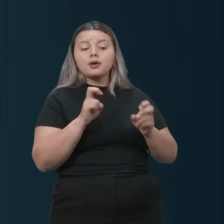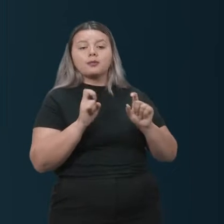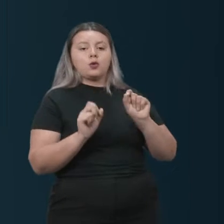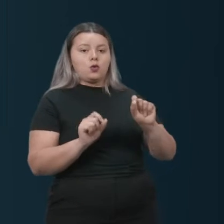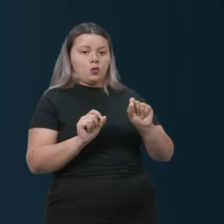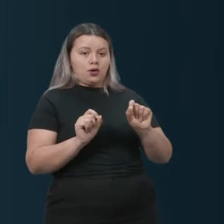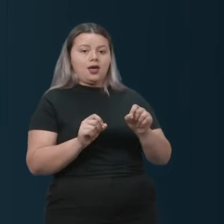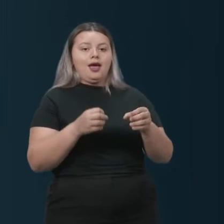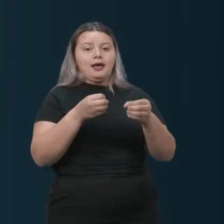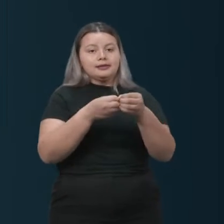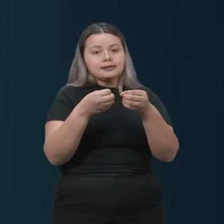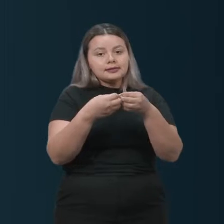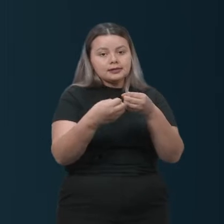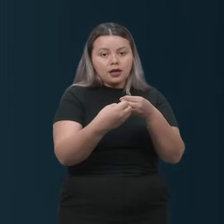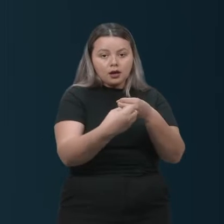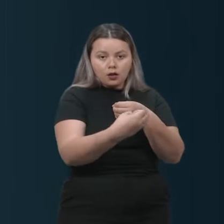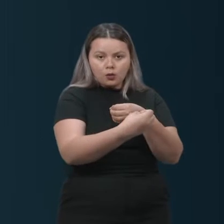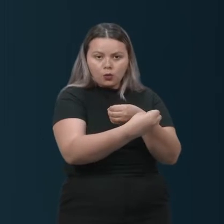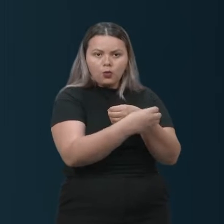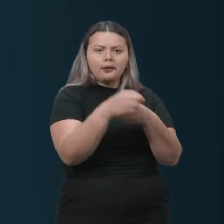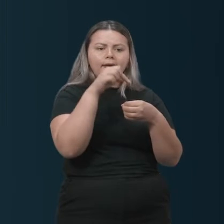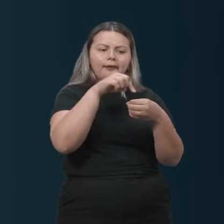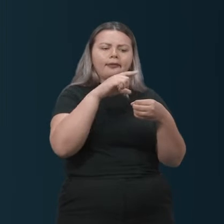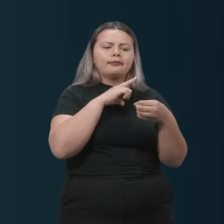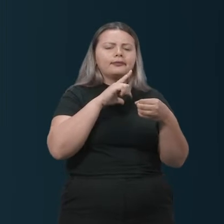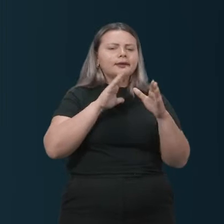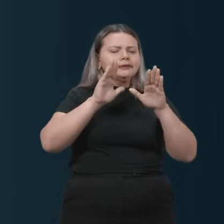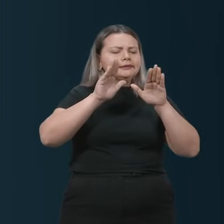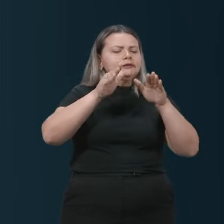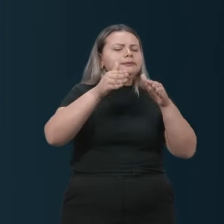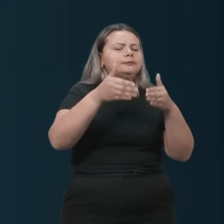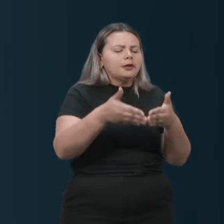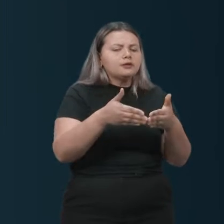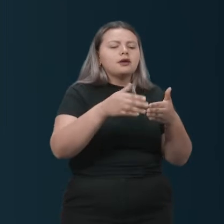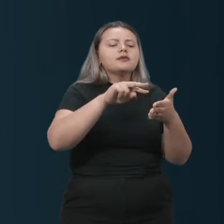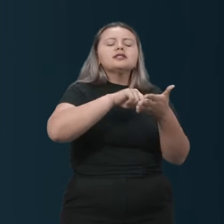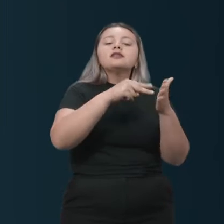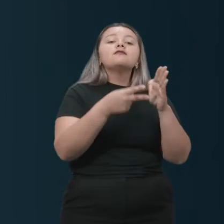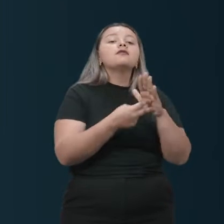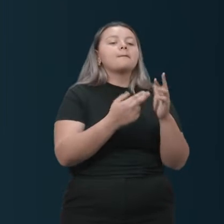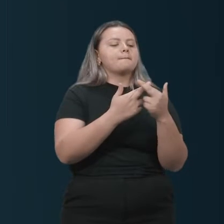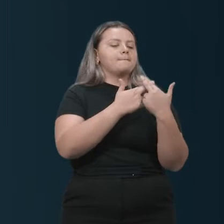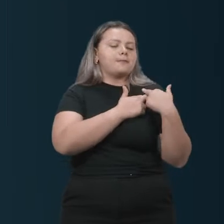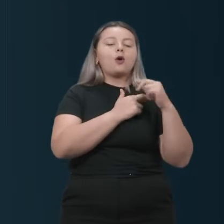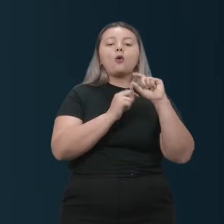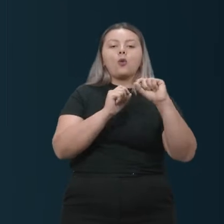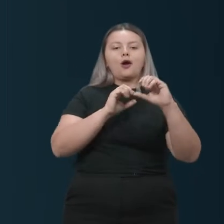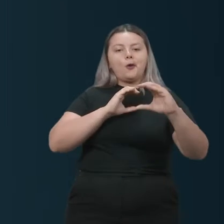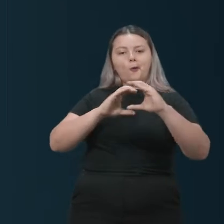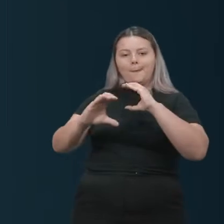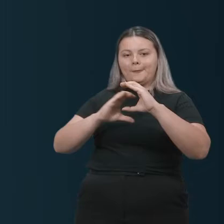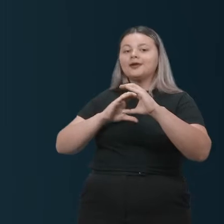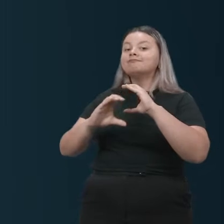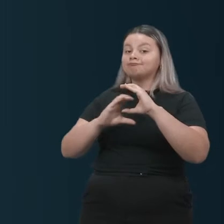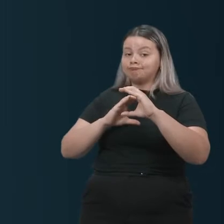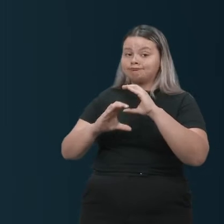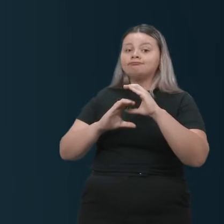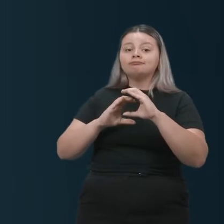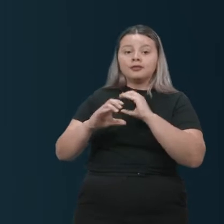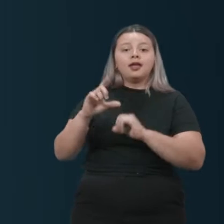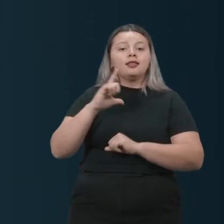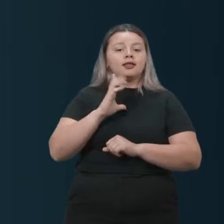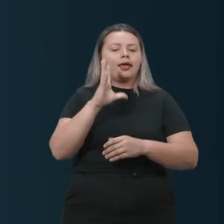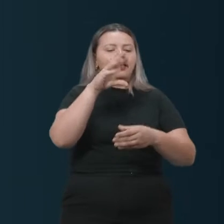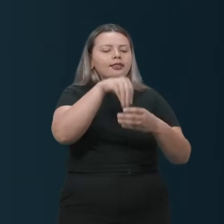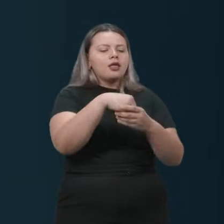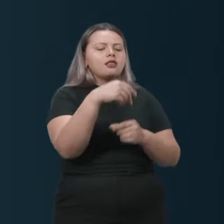as células do tecido nervoso são células especializadas em comunicação. Então, elas têm uma série